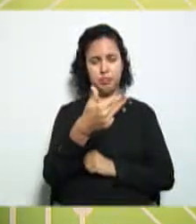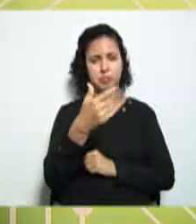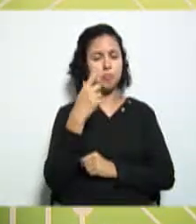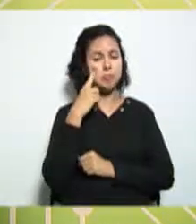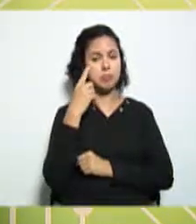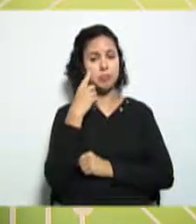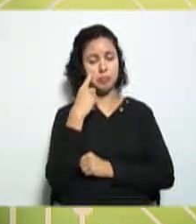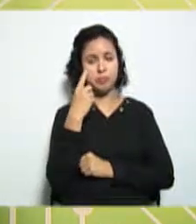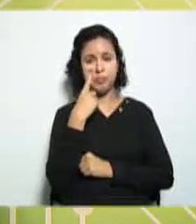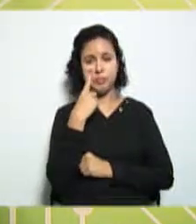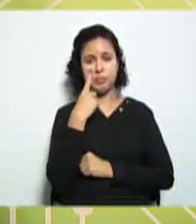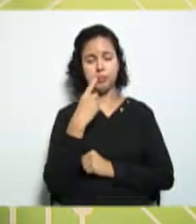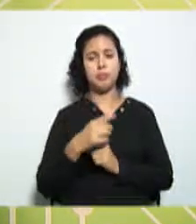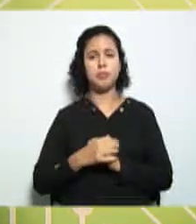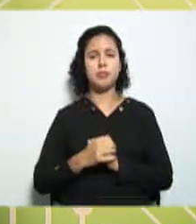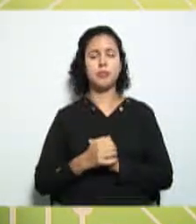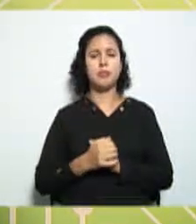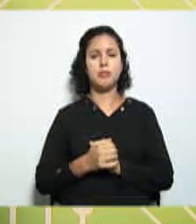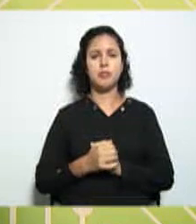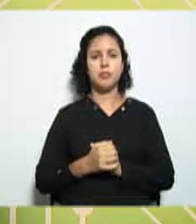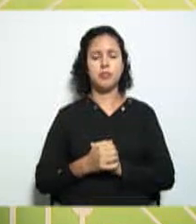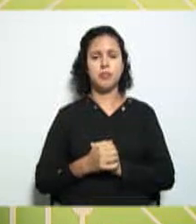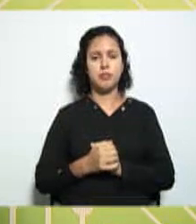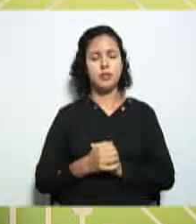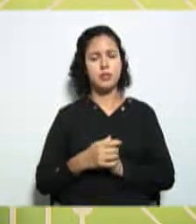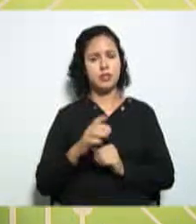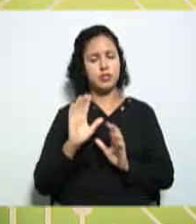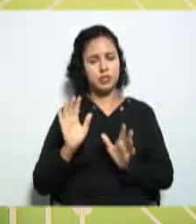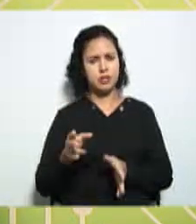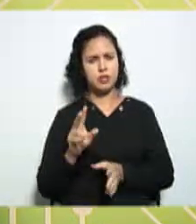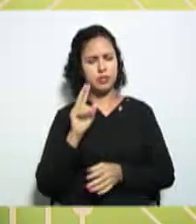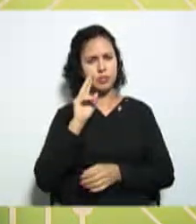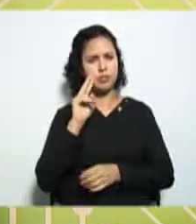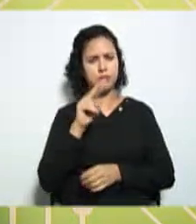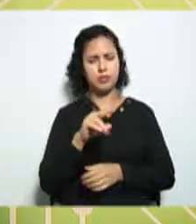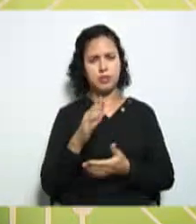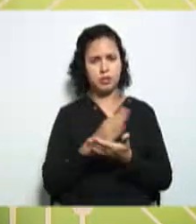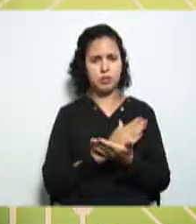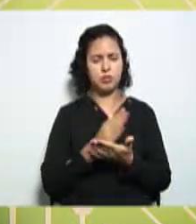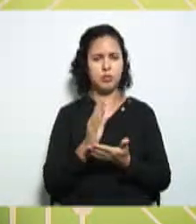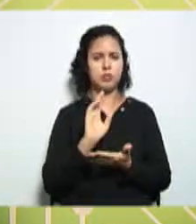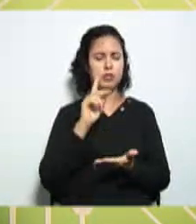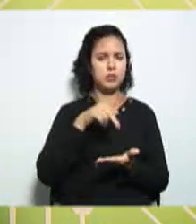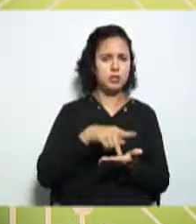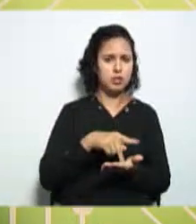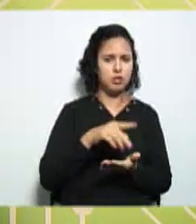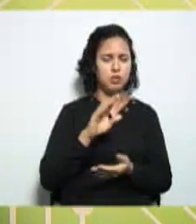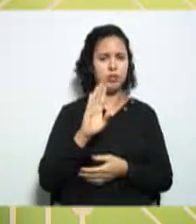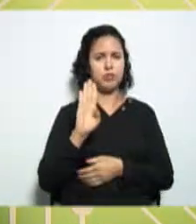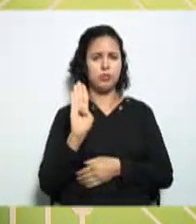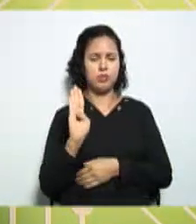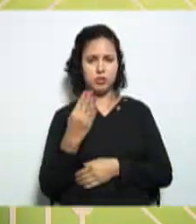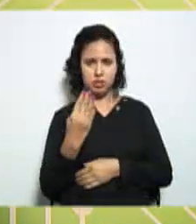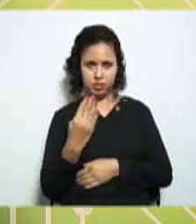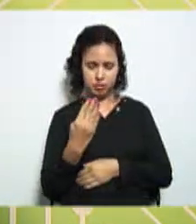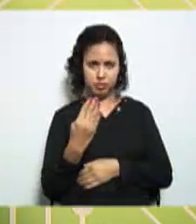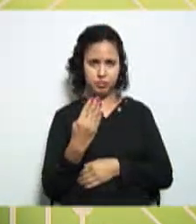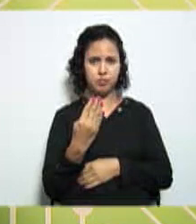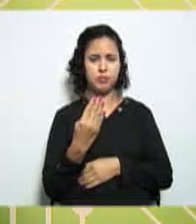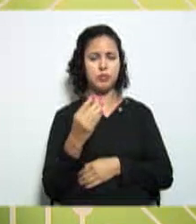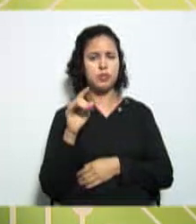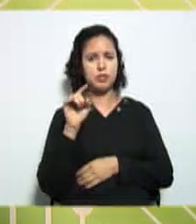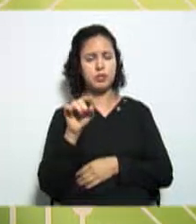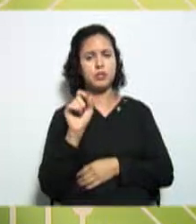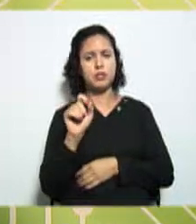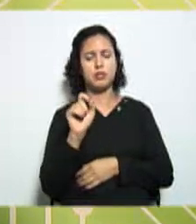que é que nós temos na questão 2, né, professora? A gente viu aí algumas afirmativas para marcar verdadeiro ou falso,